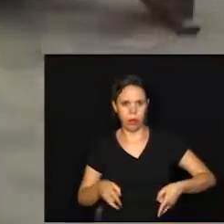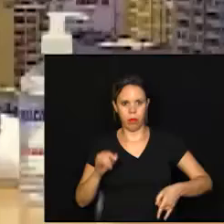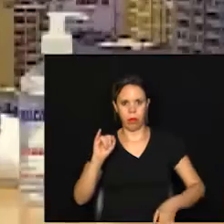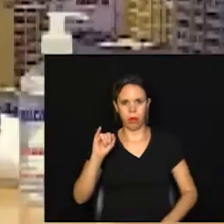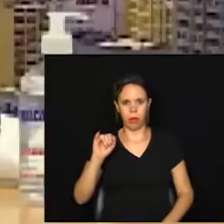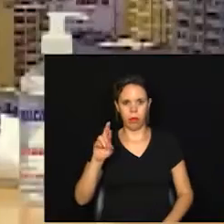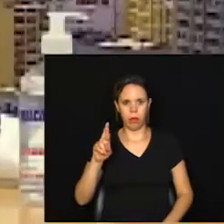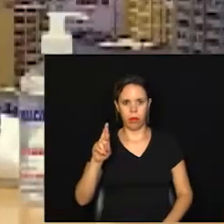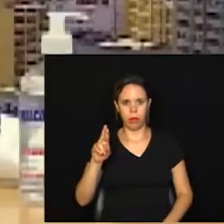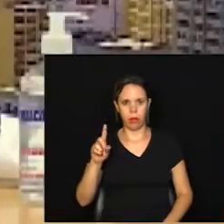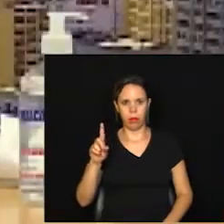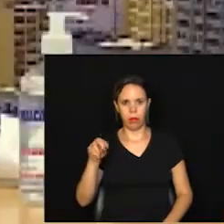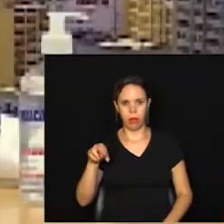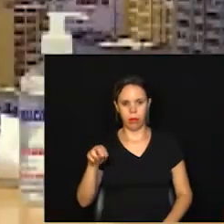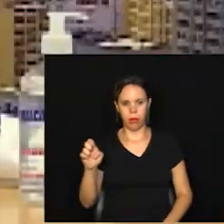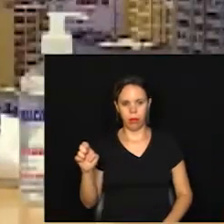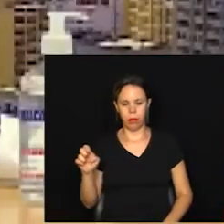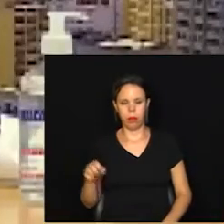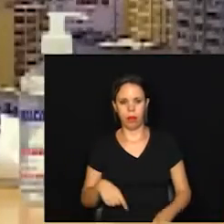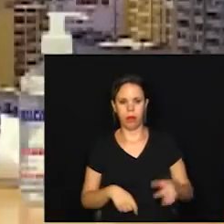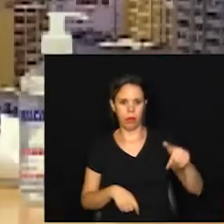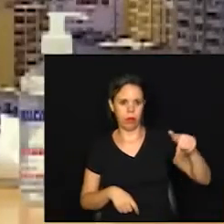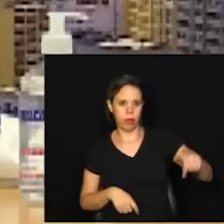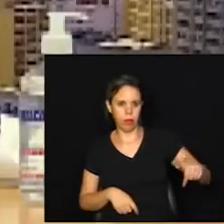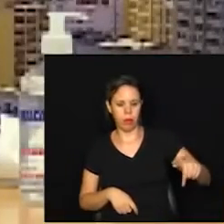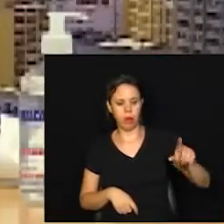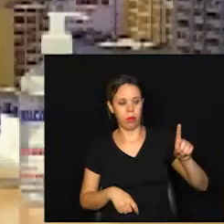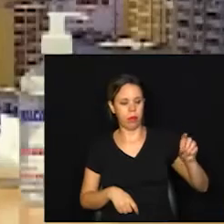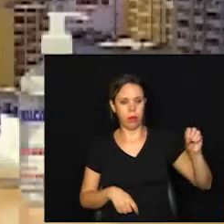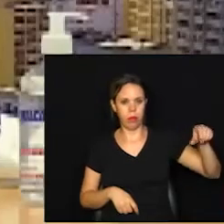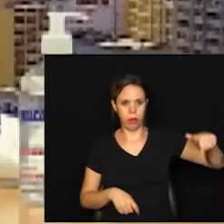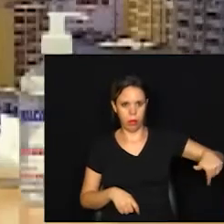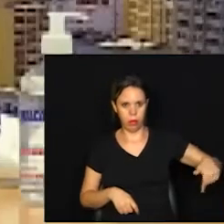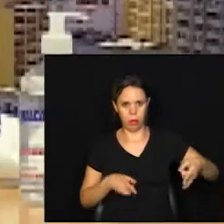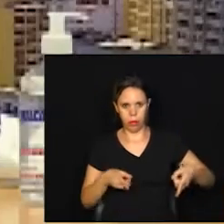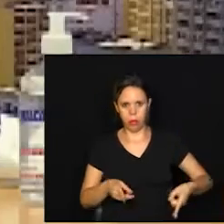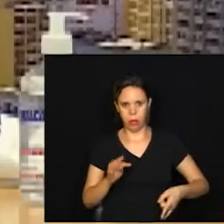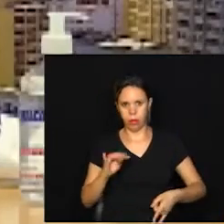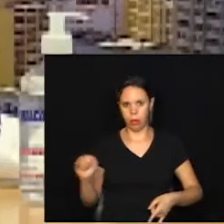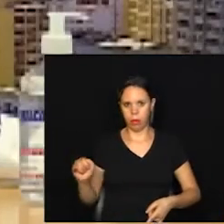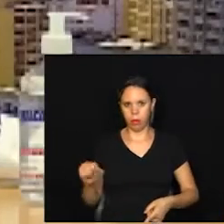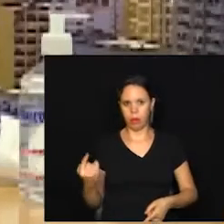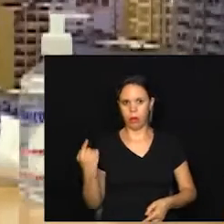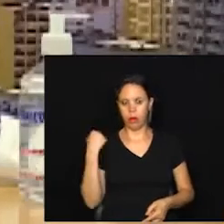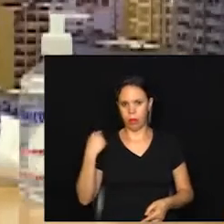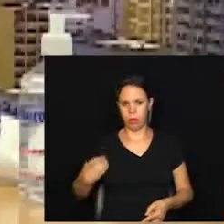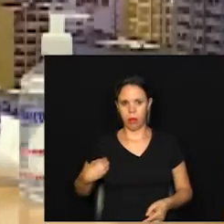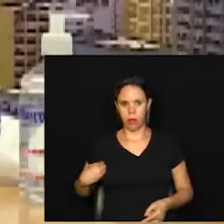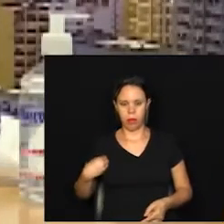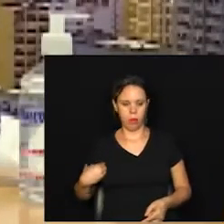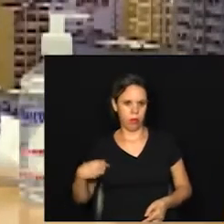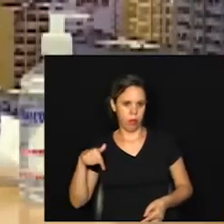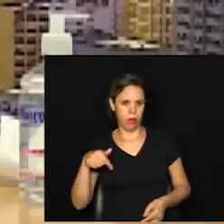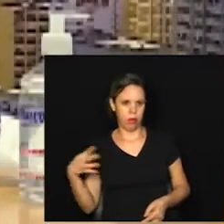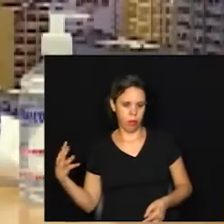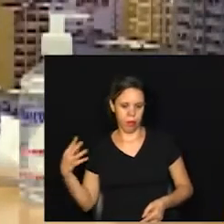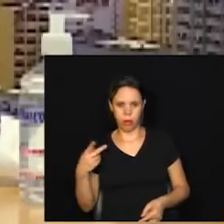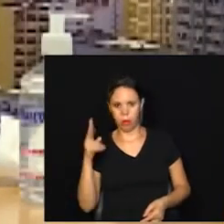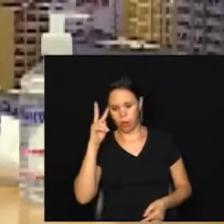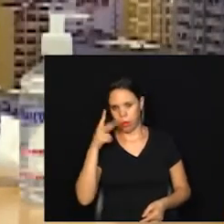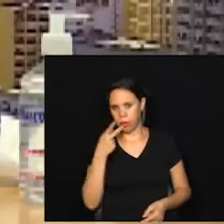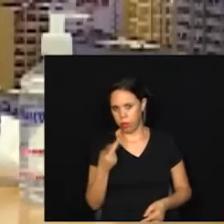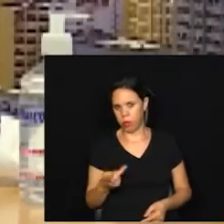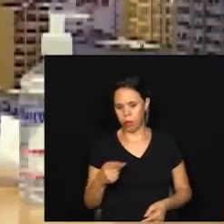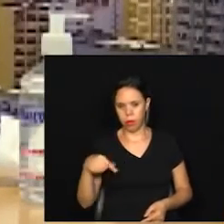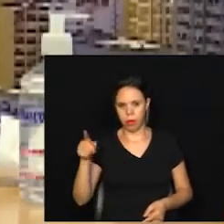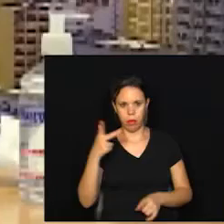De qualquer maneira, nós estamos saindo de 107 leitos de UTI, nós estamos 74, como vocês lembram, estamos